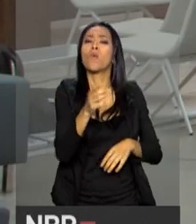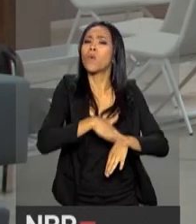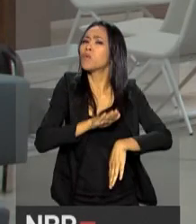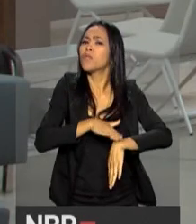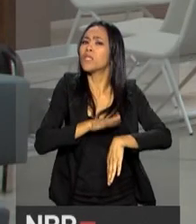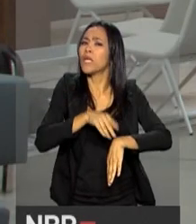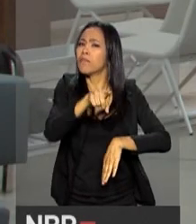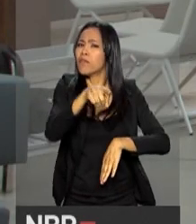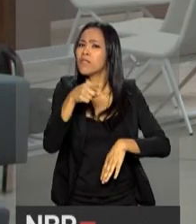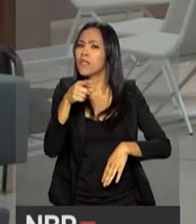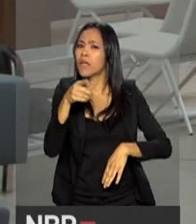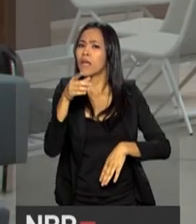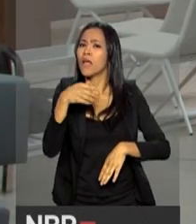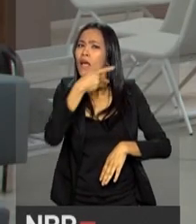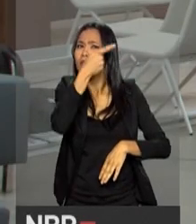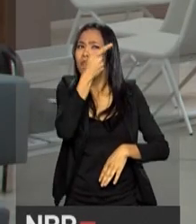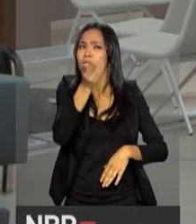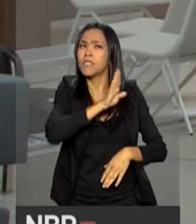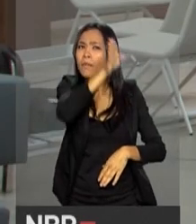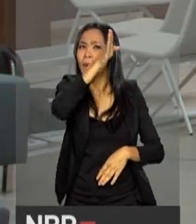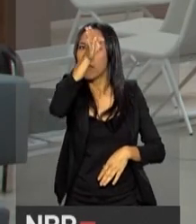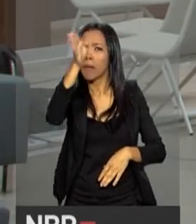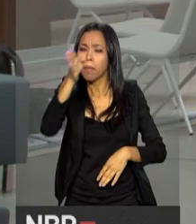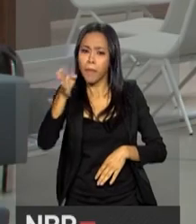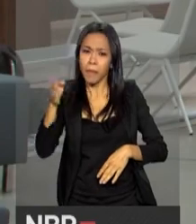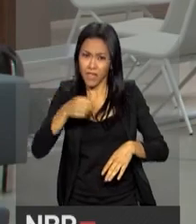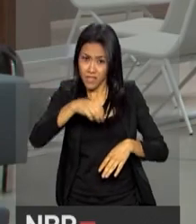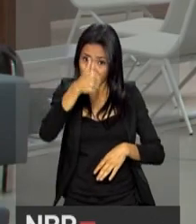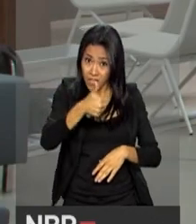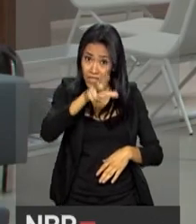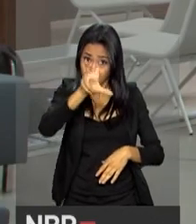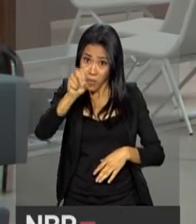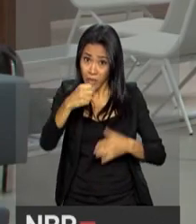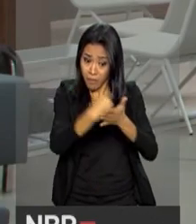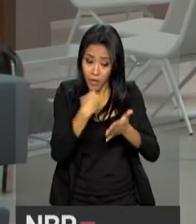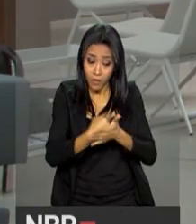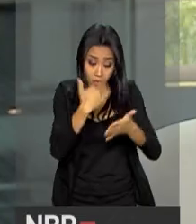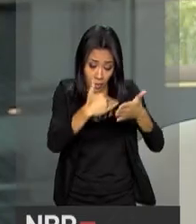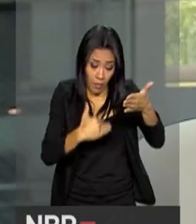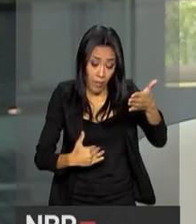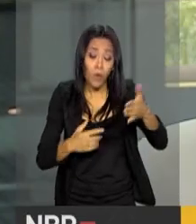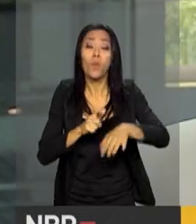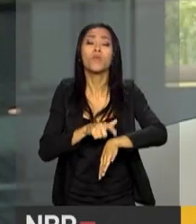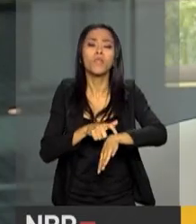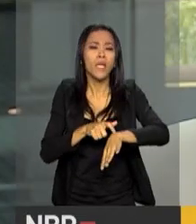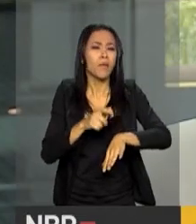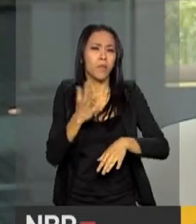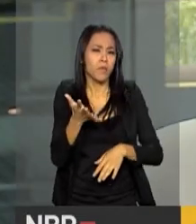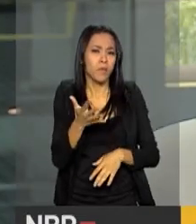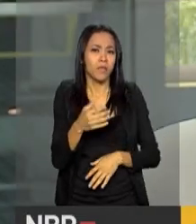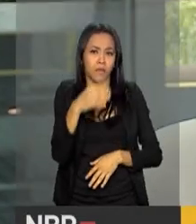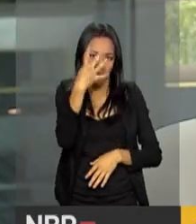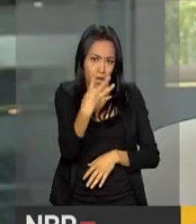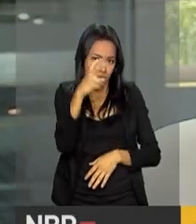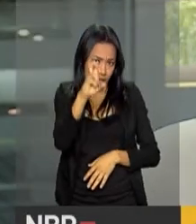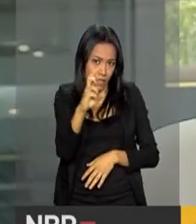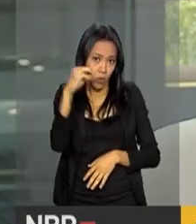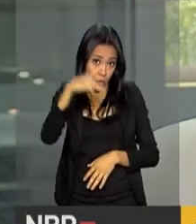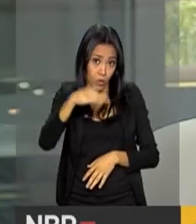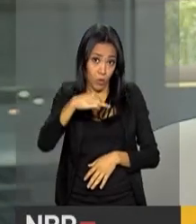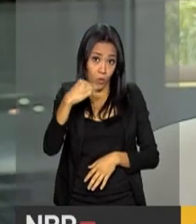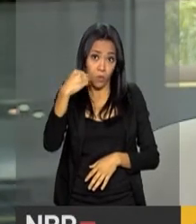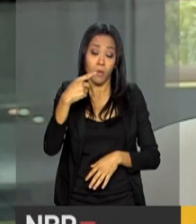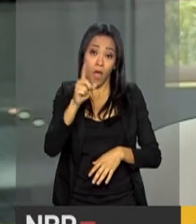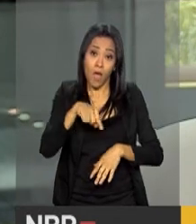se calculam que dure essa visita até preenchesse 150 itens do questionário em média 45 minutos esse é um